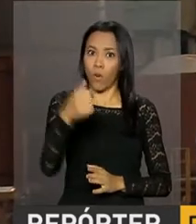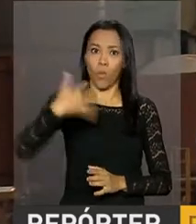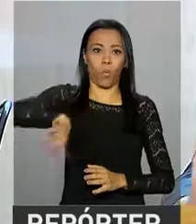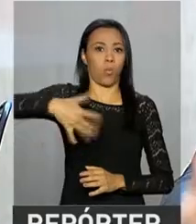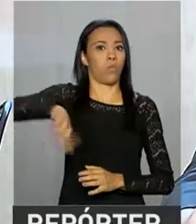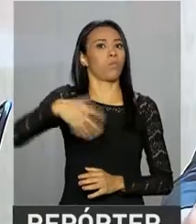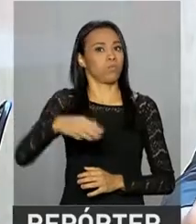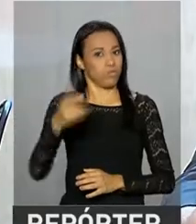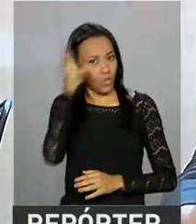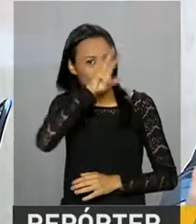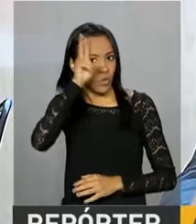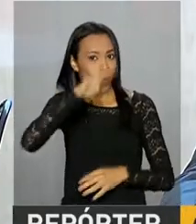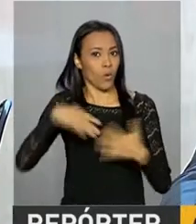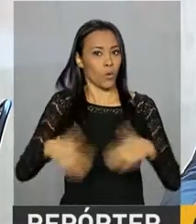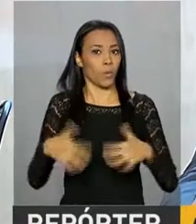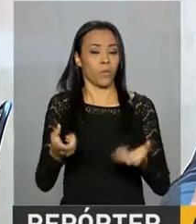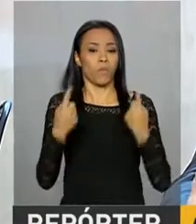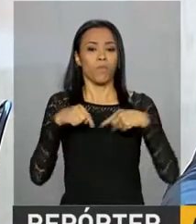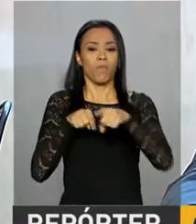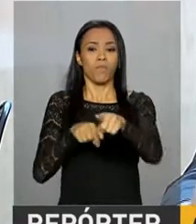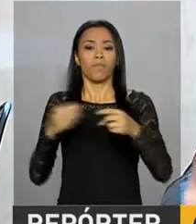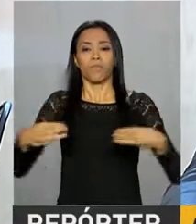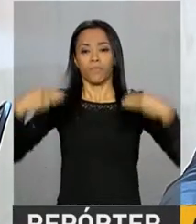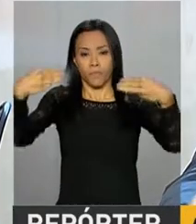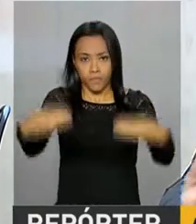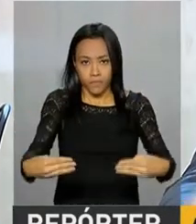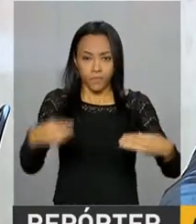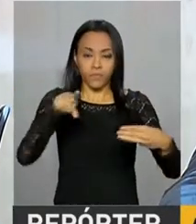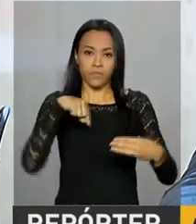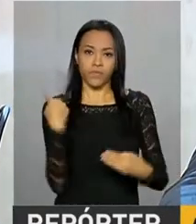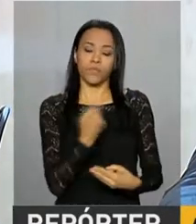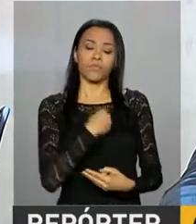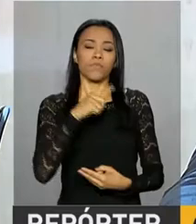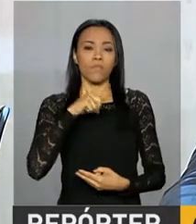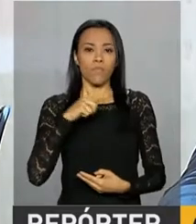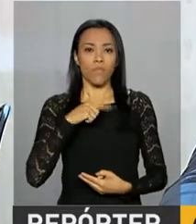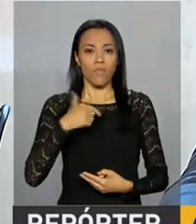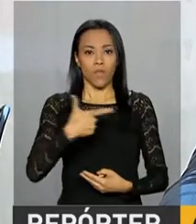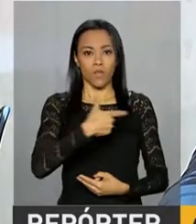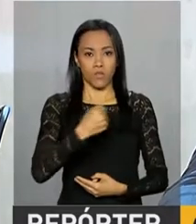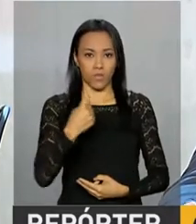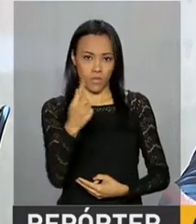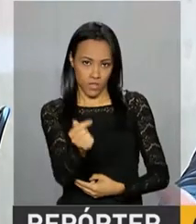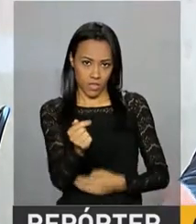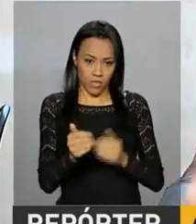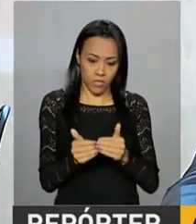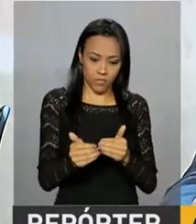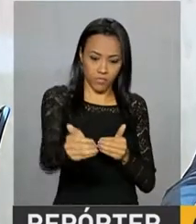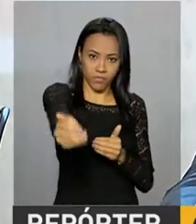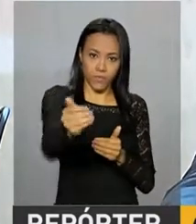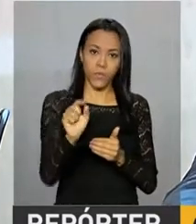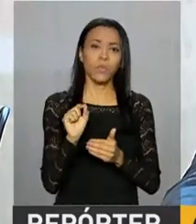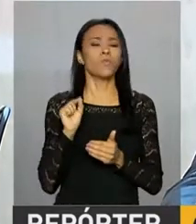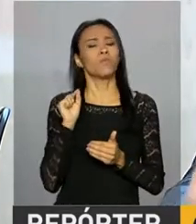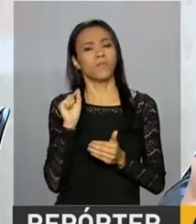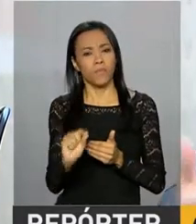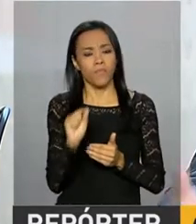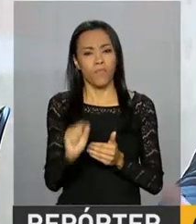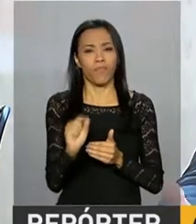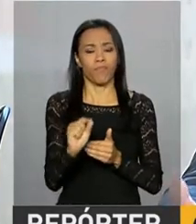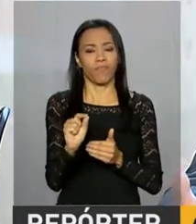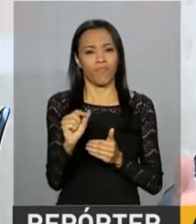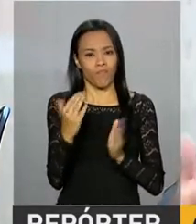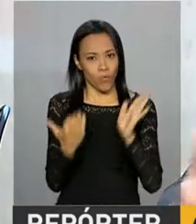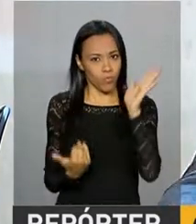período a estimativa do ministério é que nós tenhamos 2017 um resultado um